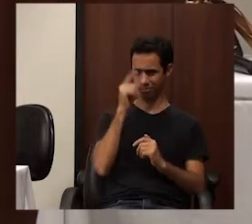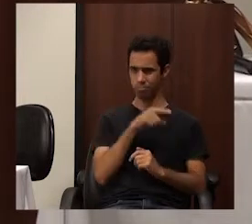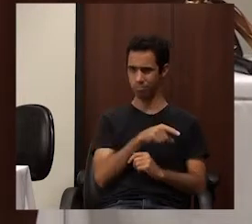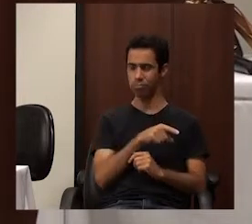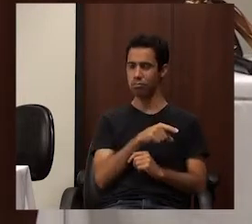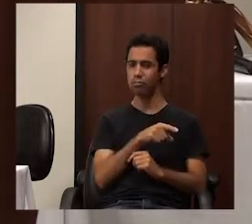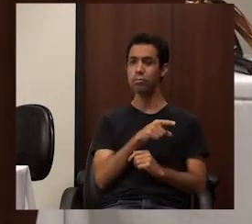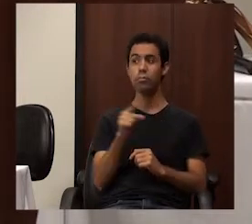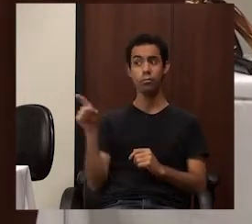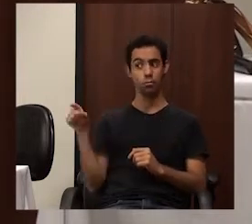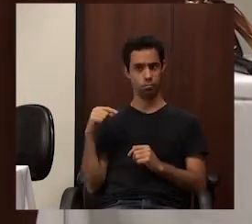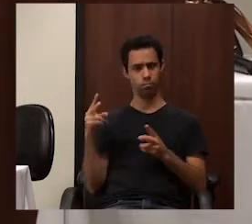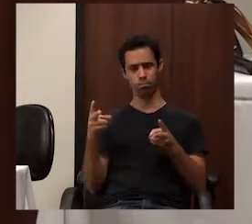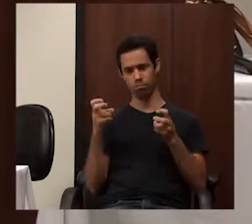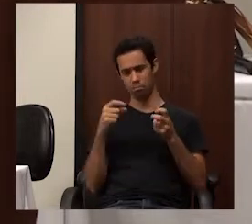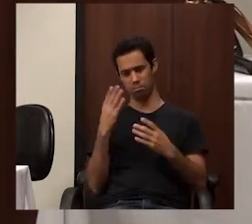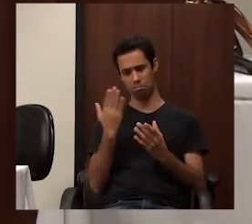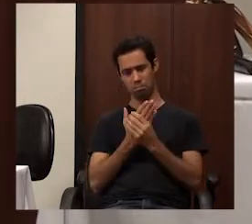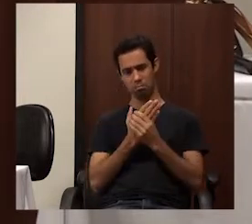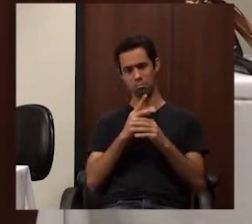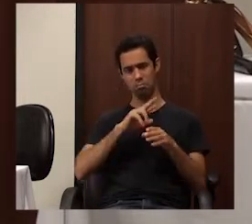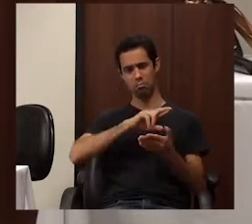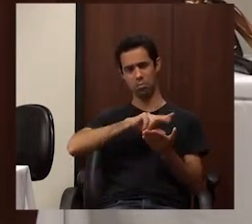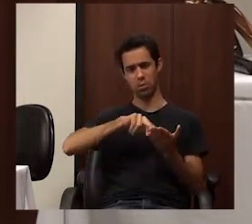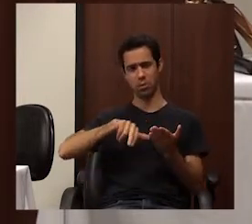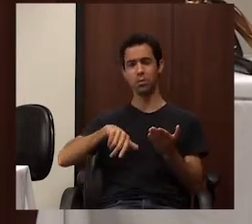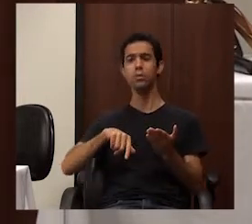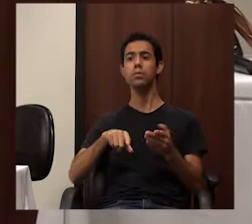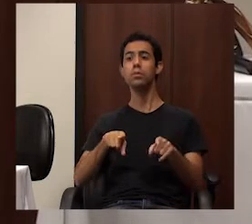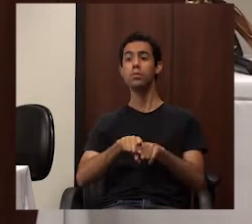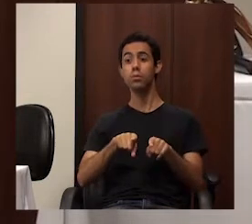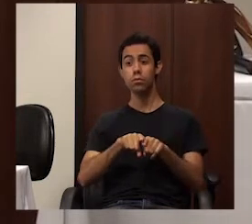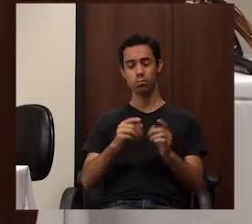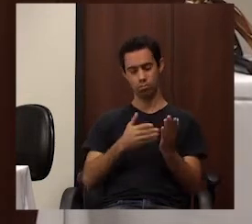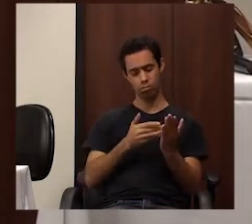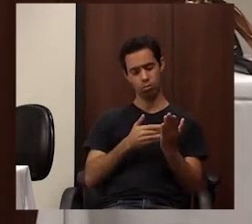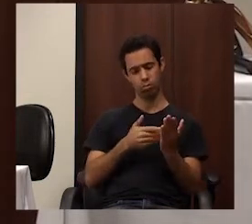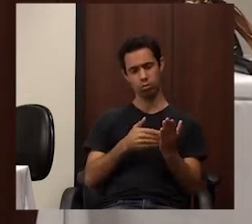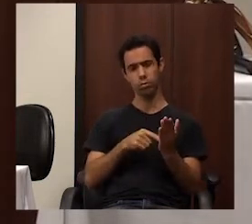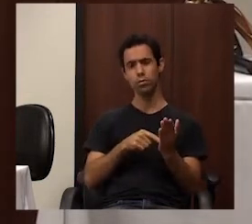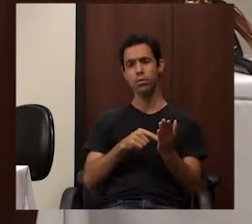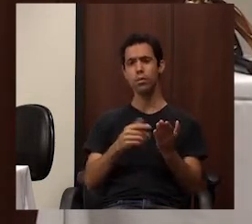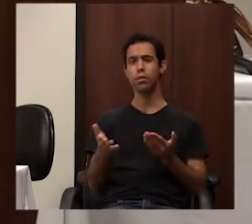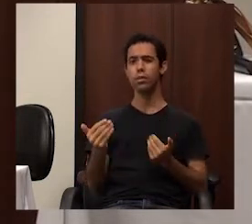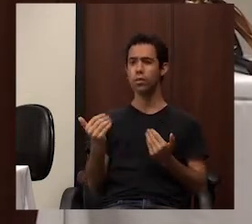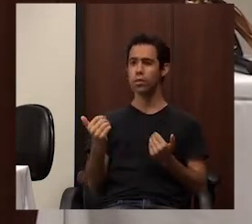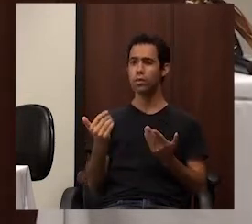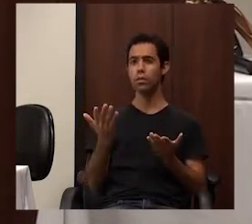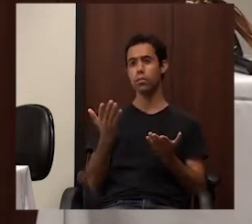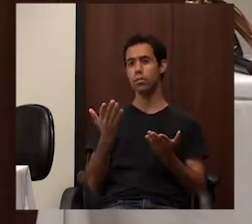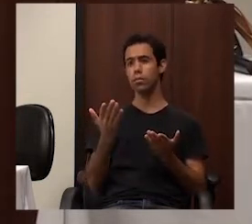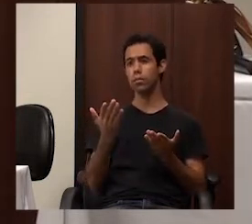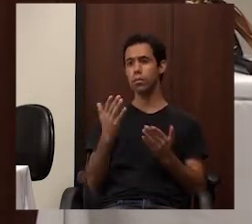A gente percebe pelos processos que existe uma dificuldade muito grande de superação da adolescência